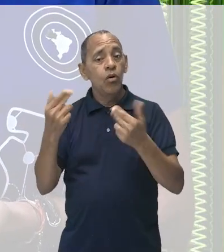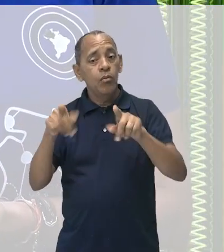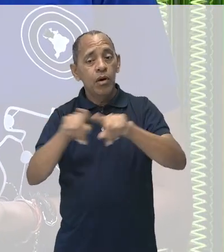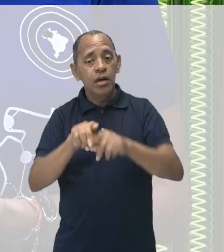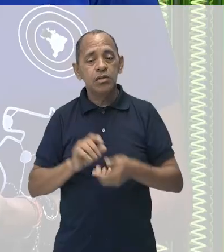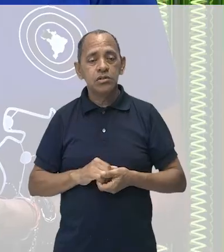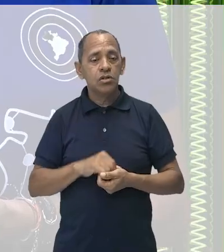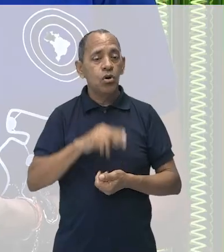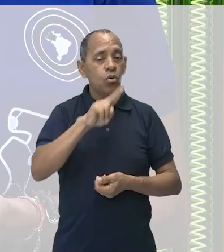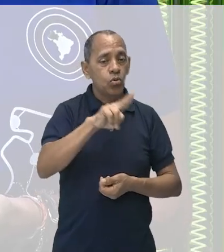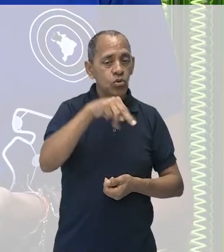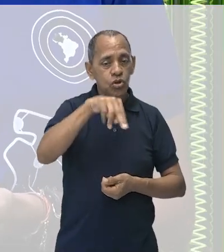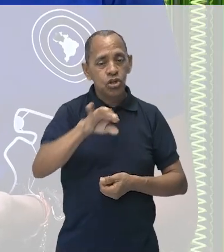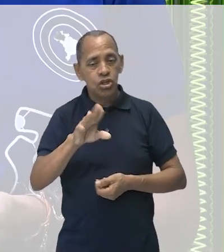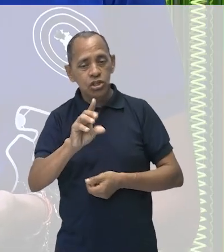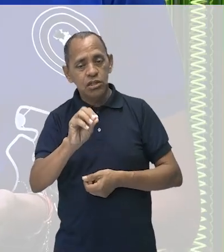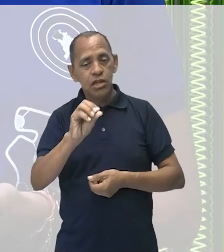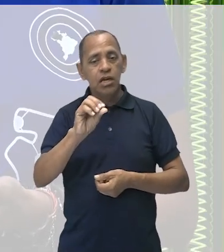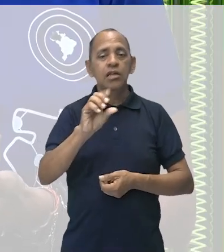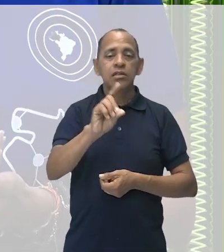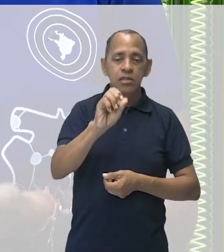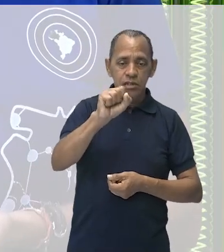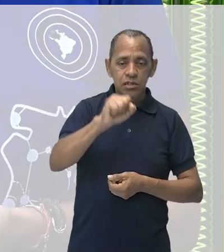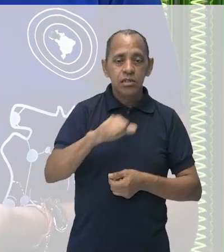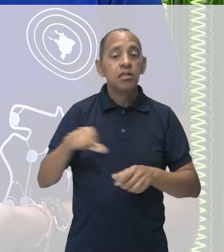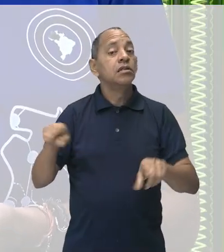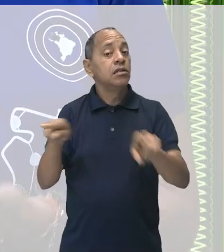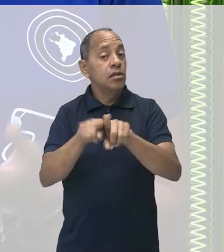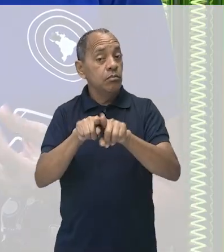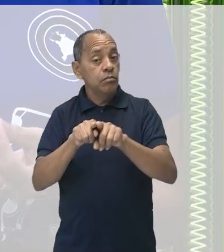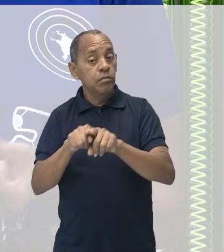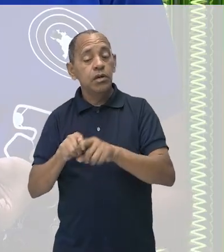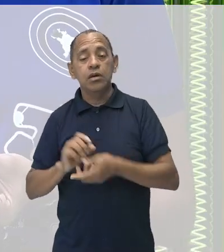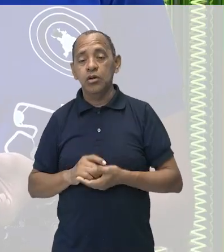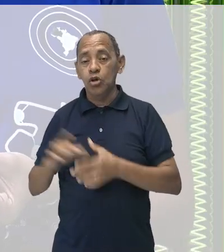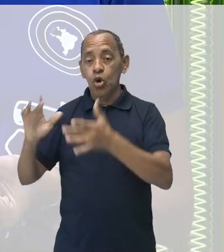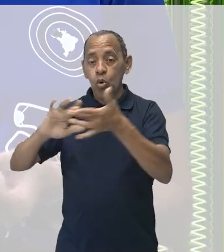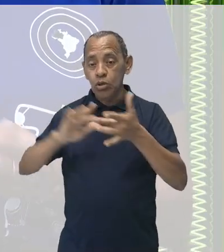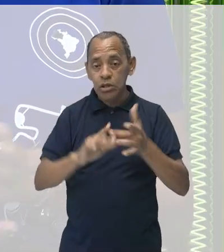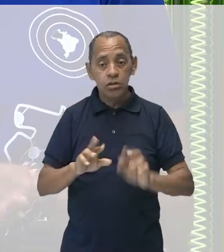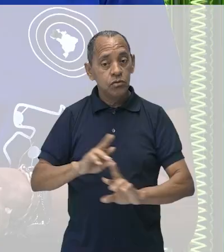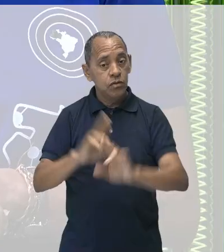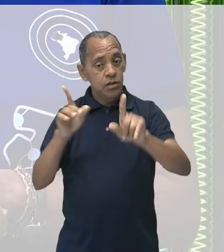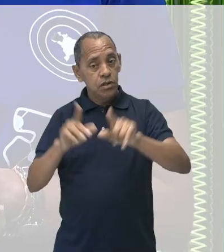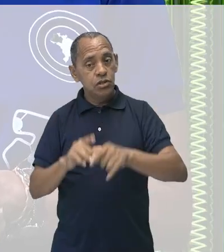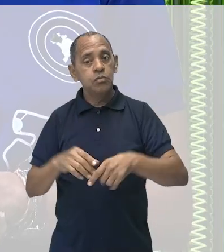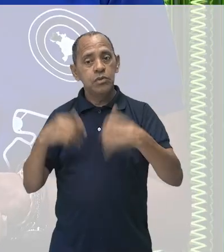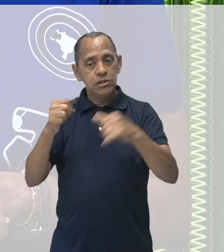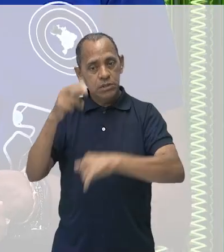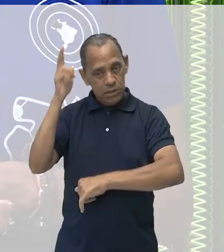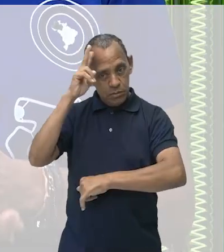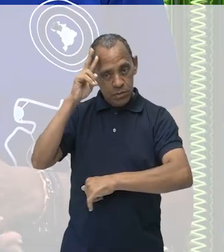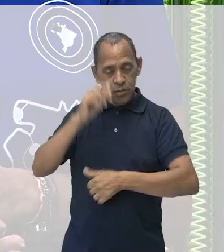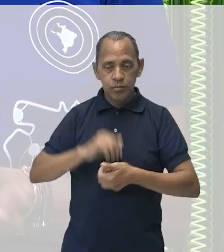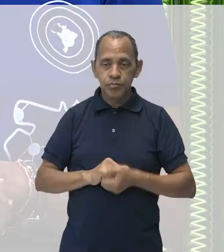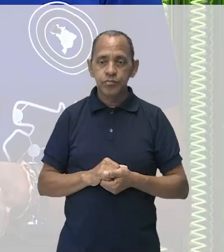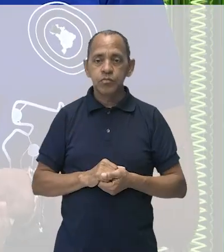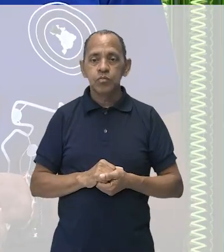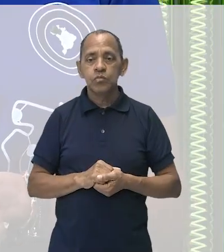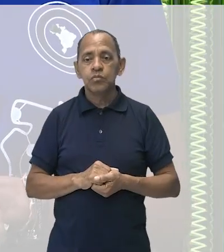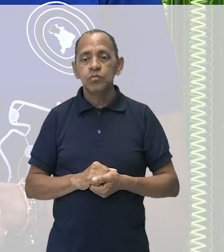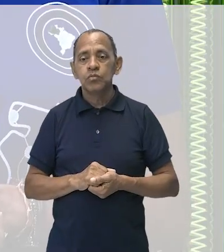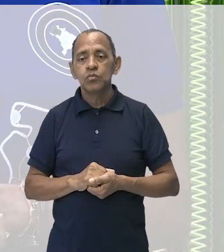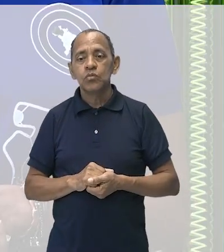suas unidades e o contexto em que são usadas são diferentes, então nós não podemos esquecer sobre isso. E agora,